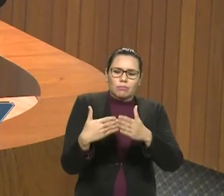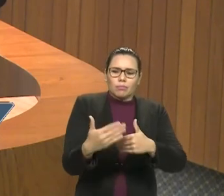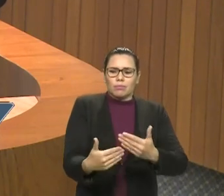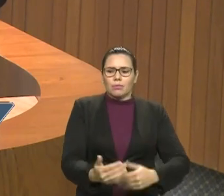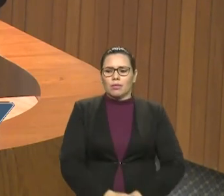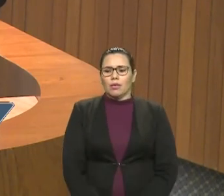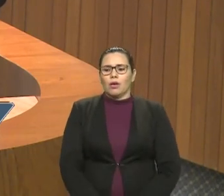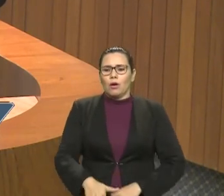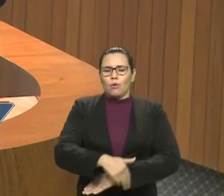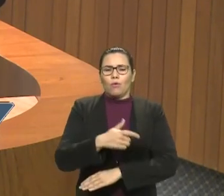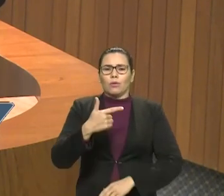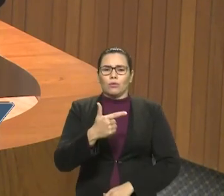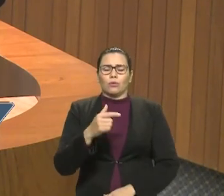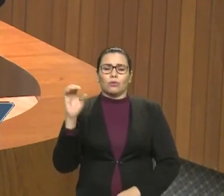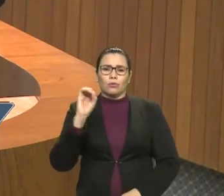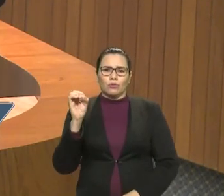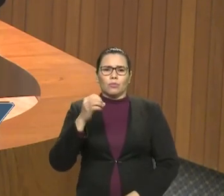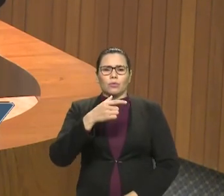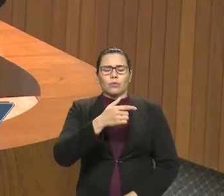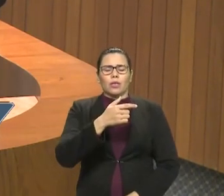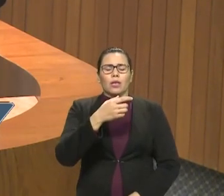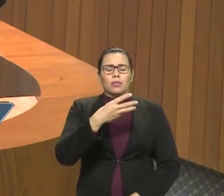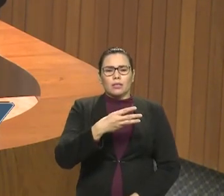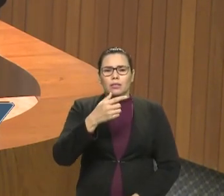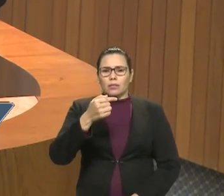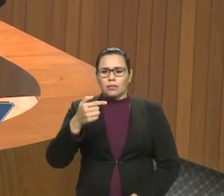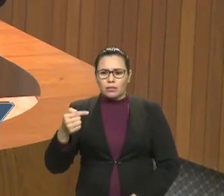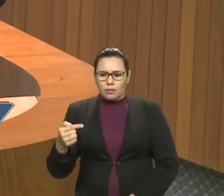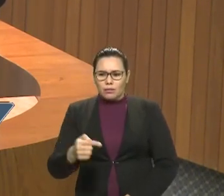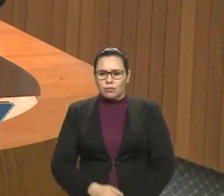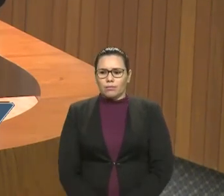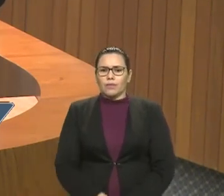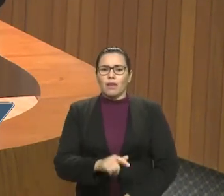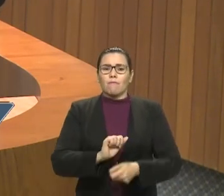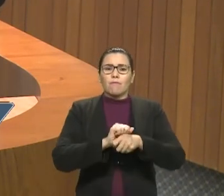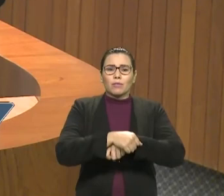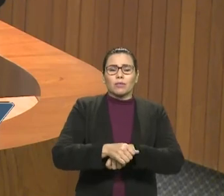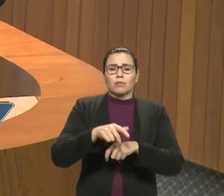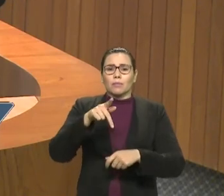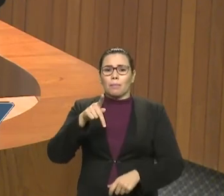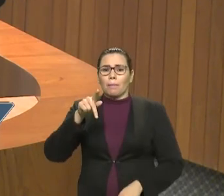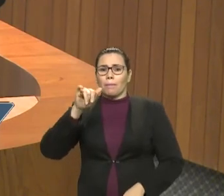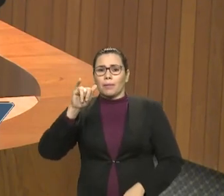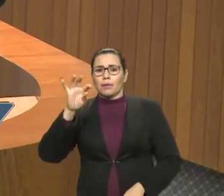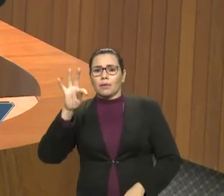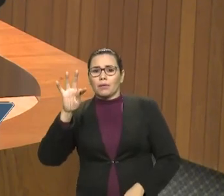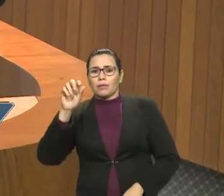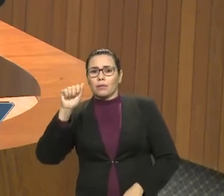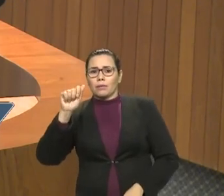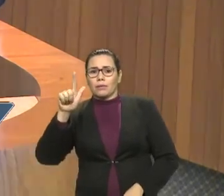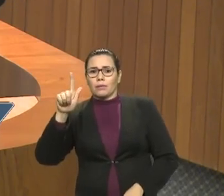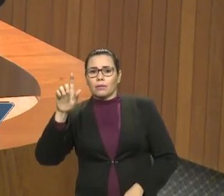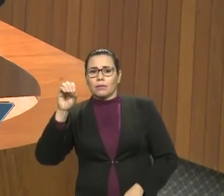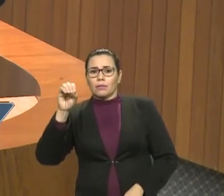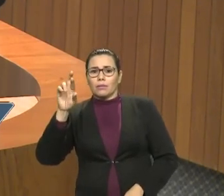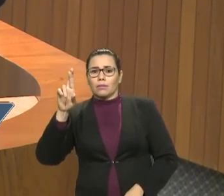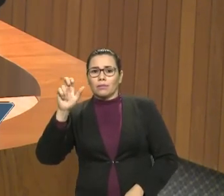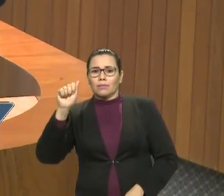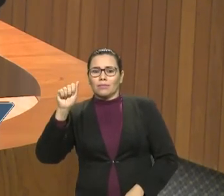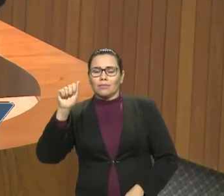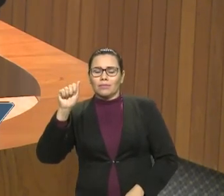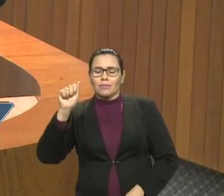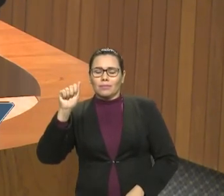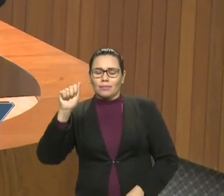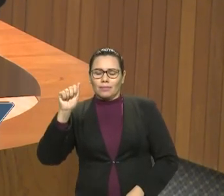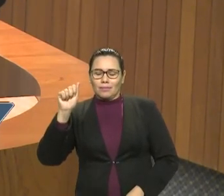Costa falou sobre a importância da chegada do curso de medicina à cidade de Bacabal. É um sonho de toda uma região